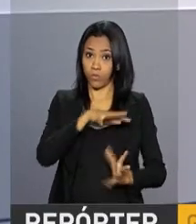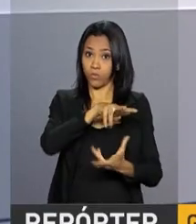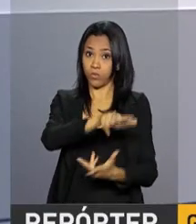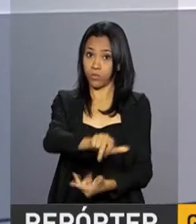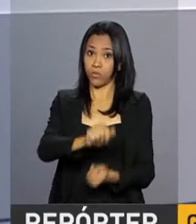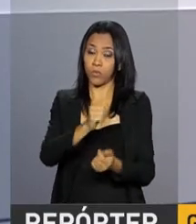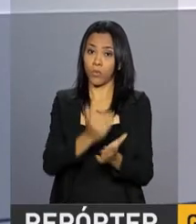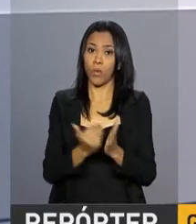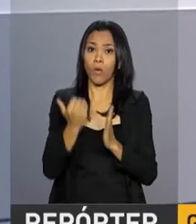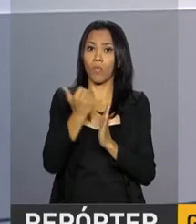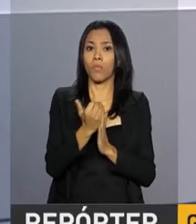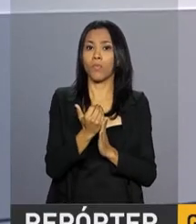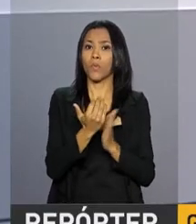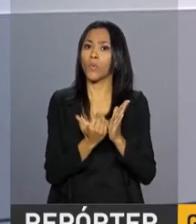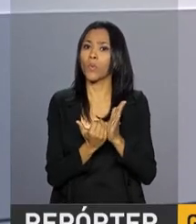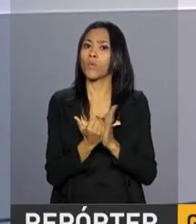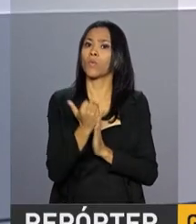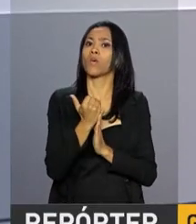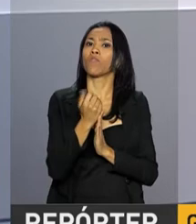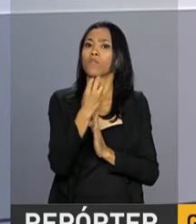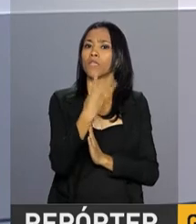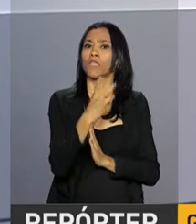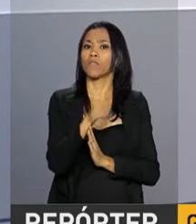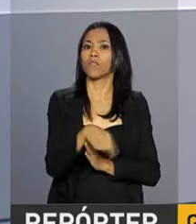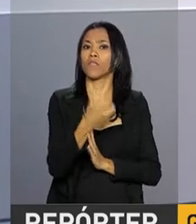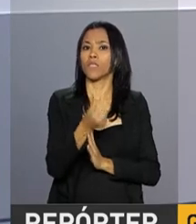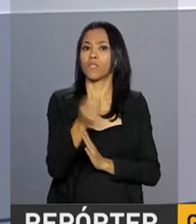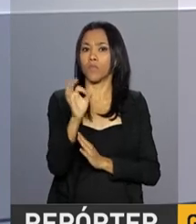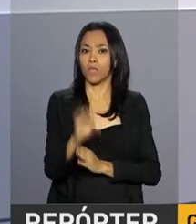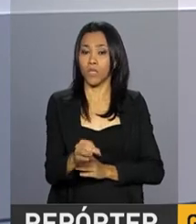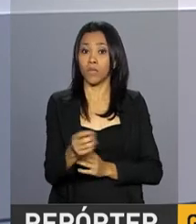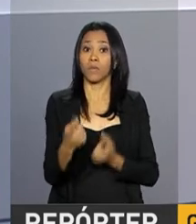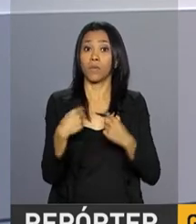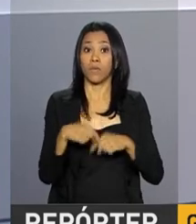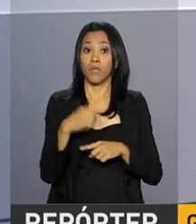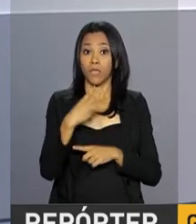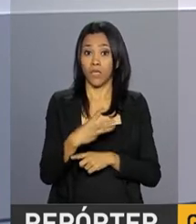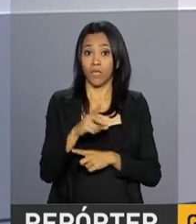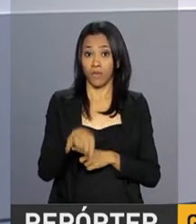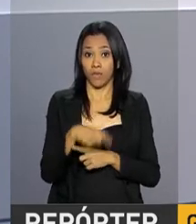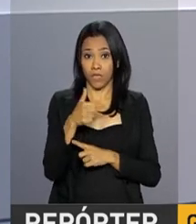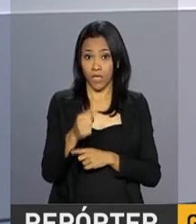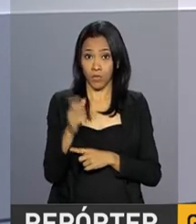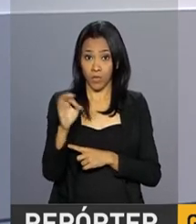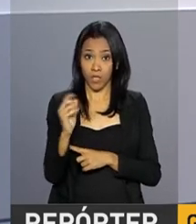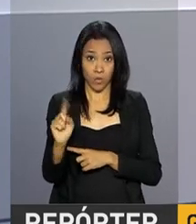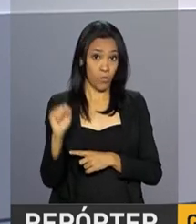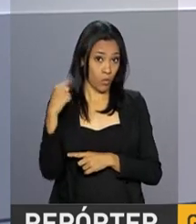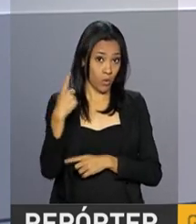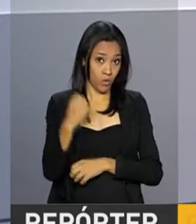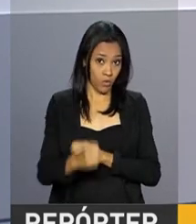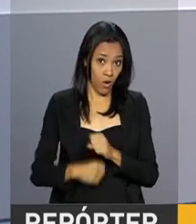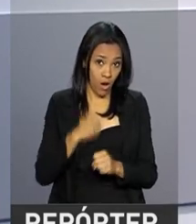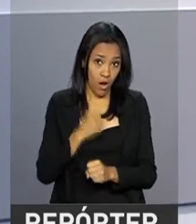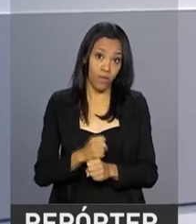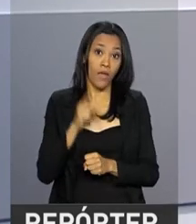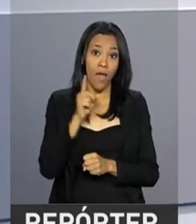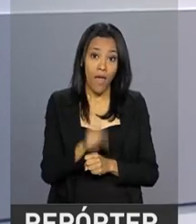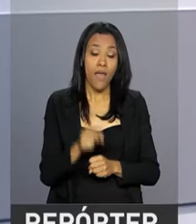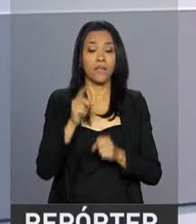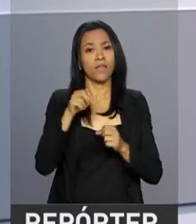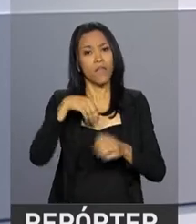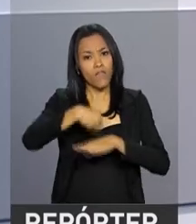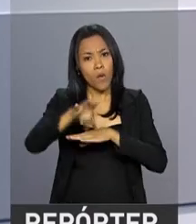ficou em 3,6 por cento este ano e 3,7 por cento no ano que vem os dados são da organização para cooperação